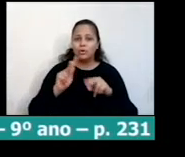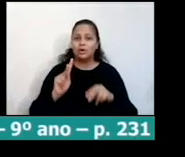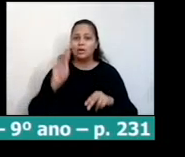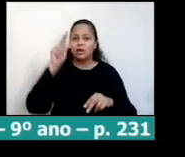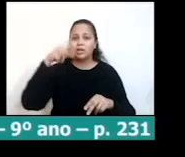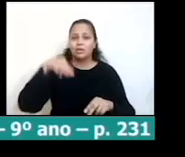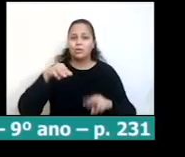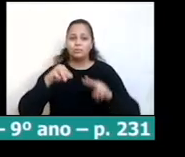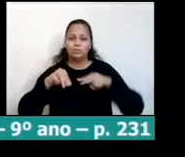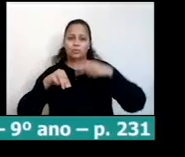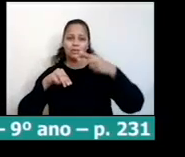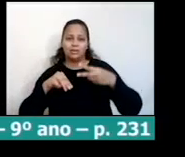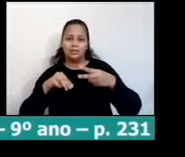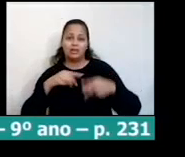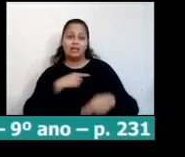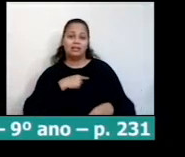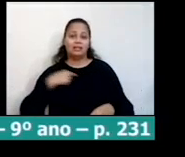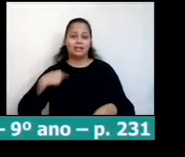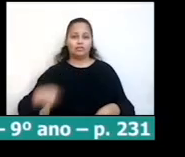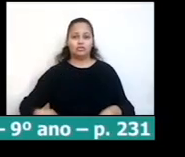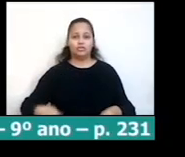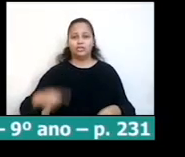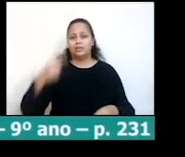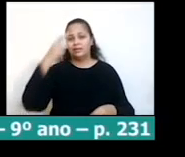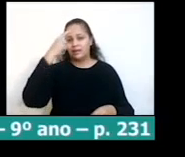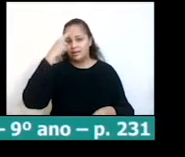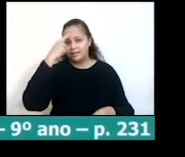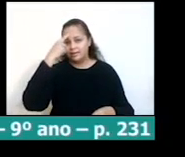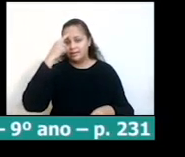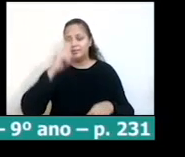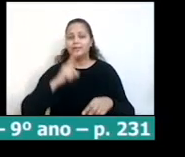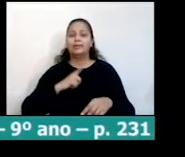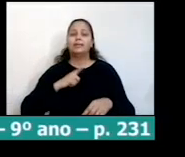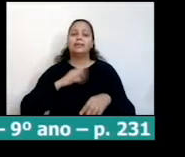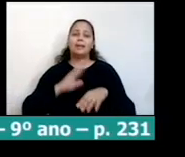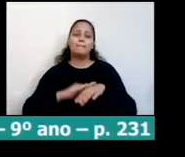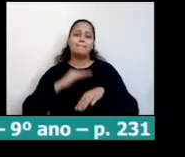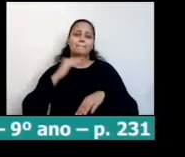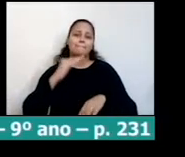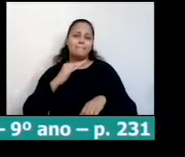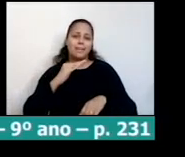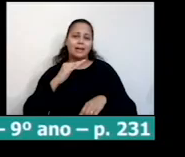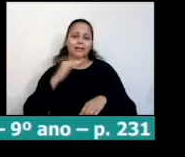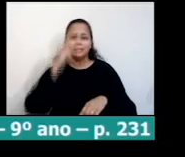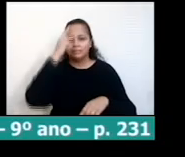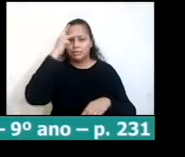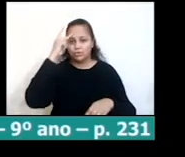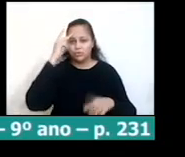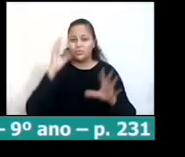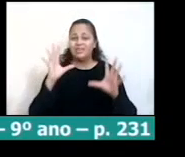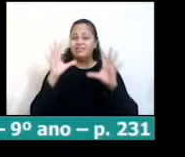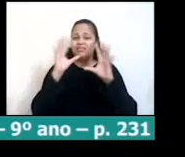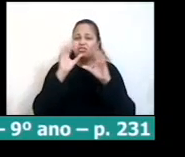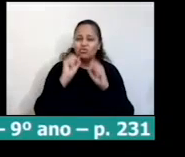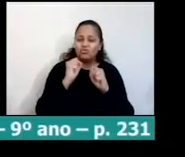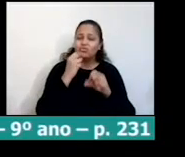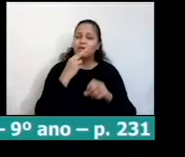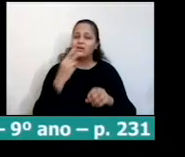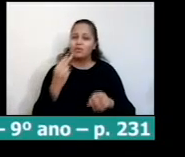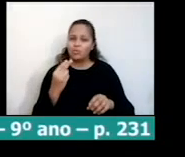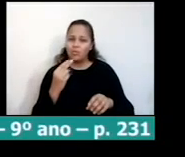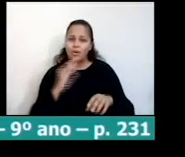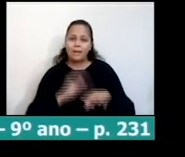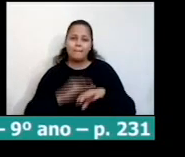nessa região. A gente observa aí na China e na Índia, são os países aí mais densamente povoados. Quanto mais escura a tonalidade, mais